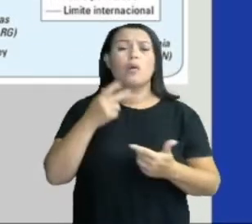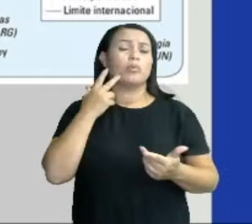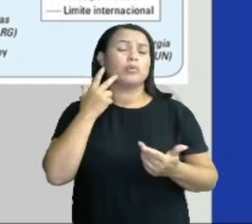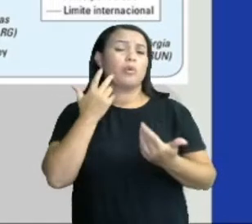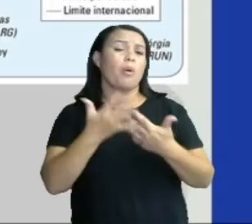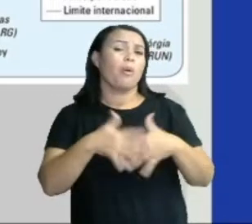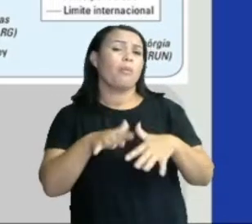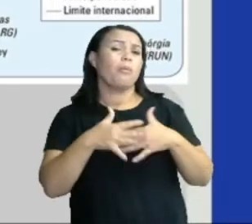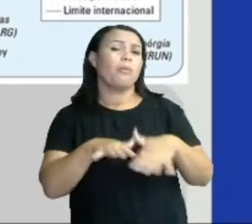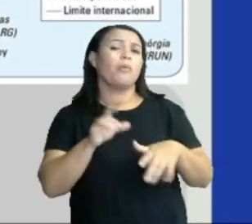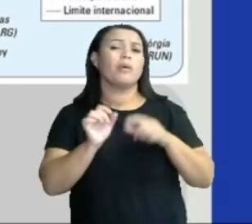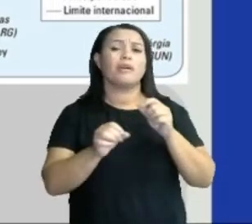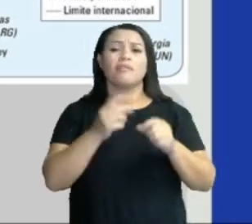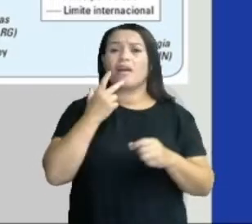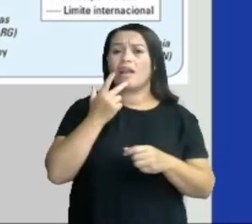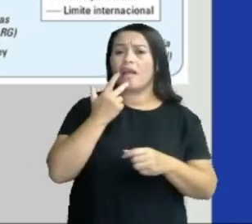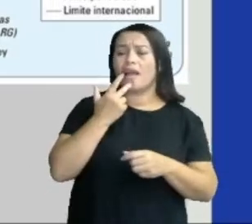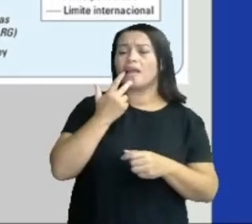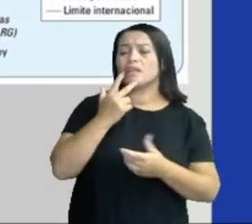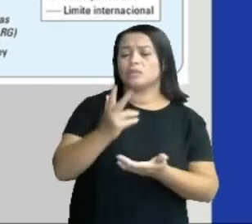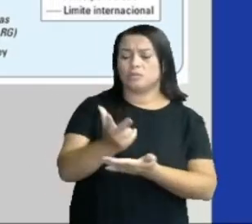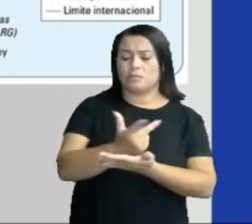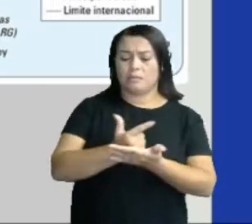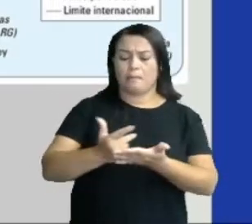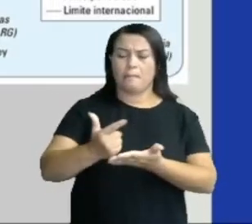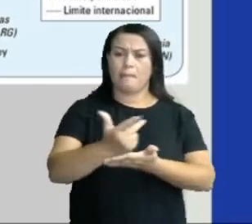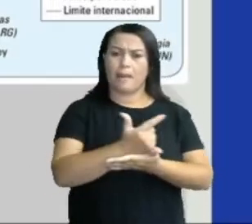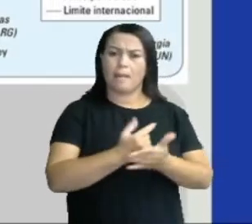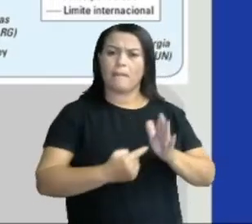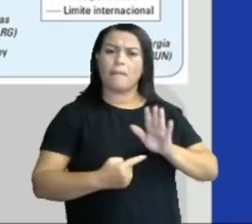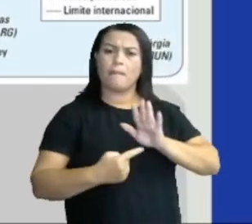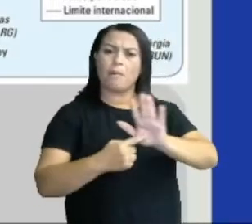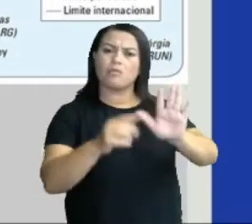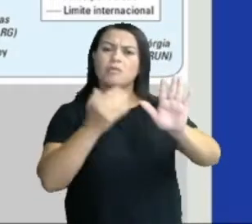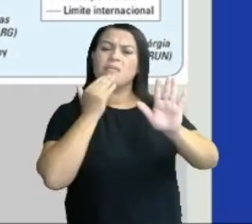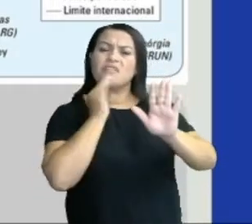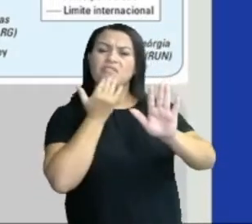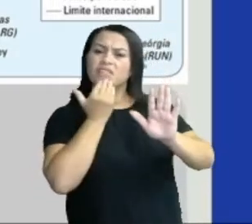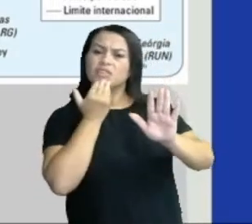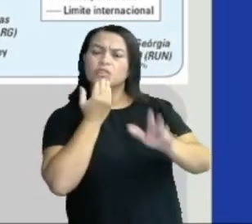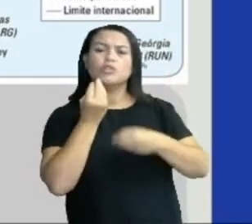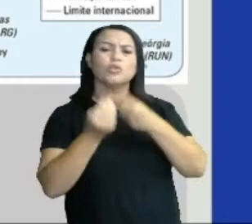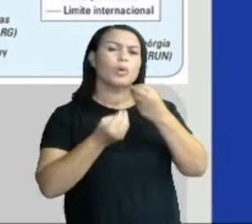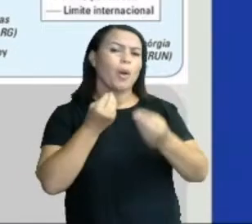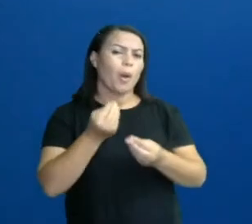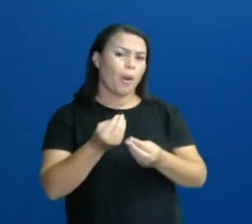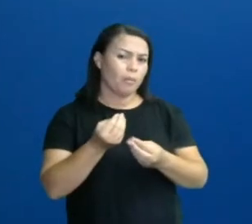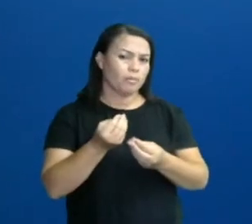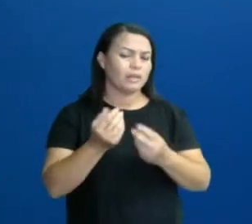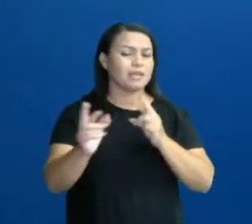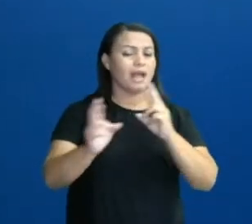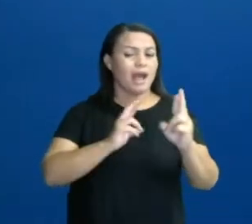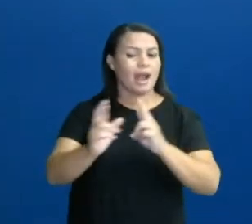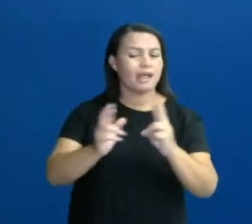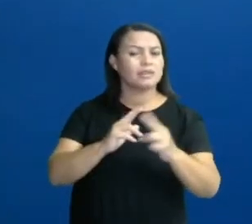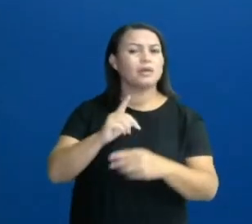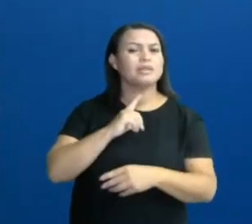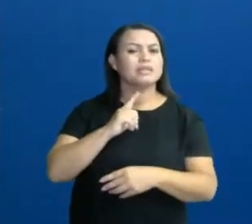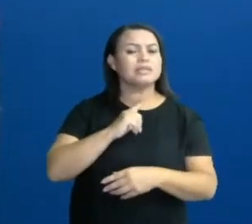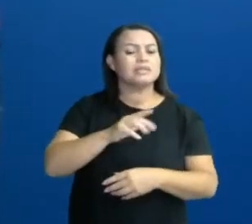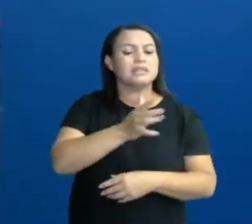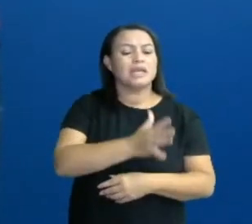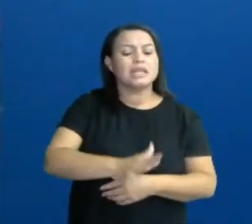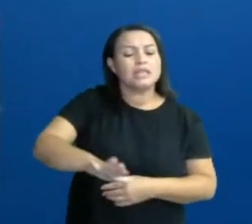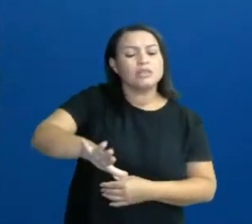da cartografia e mencionar esse fato de que os mapas apresentam deformações em virtude dessa correlação que existe da